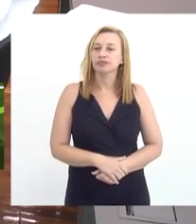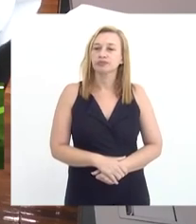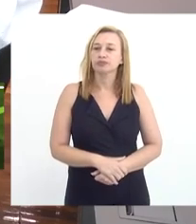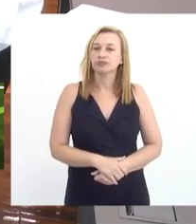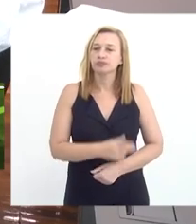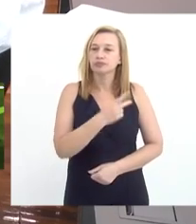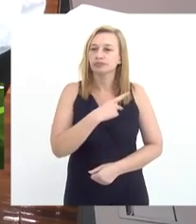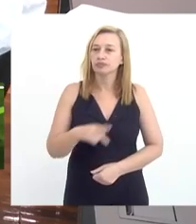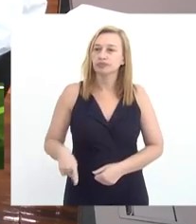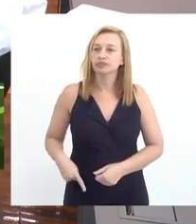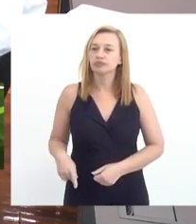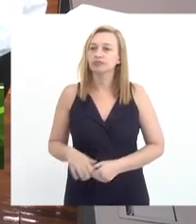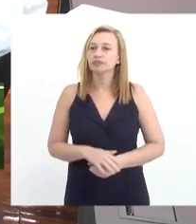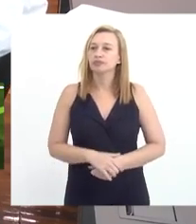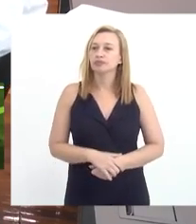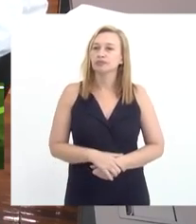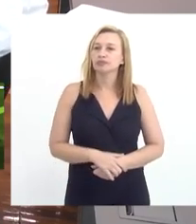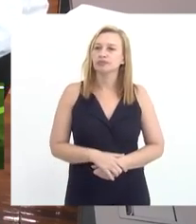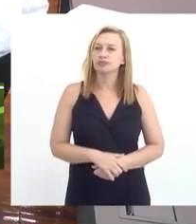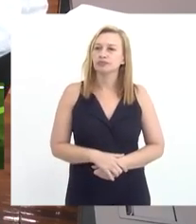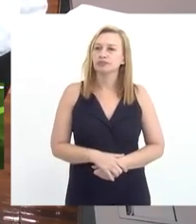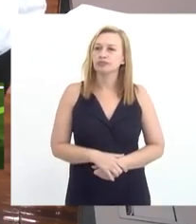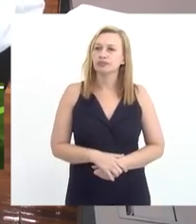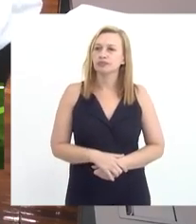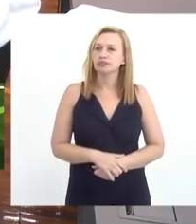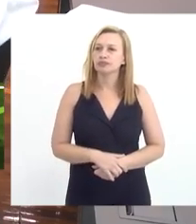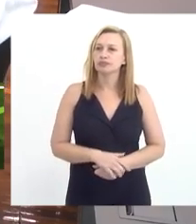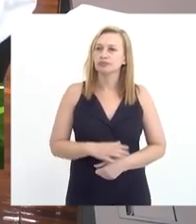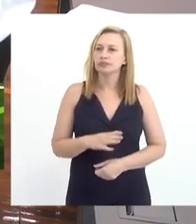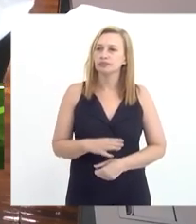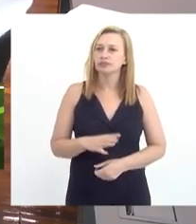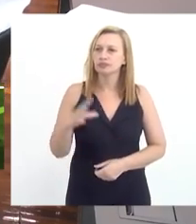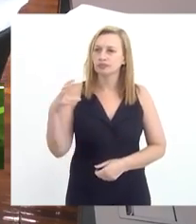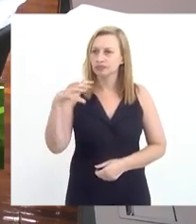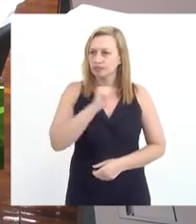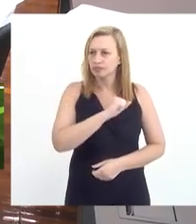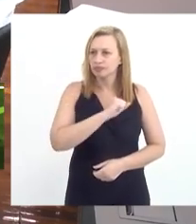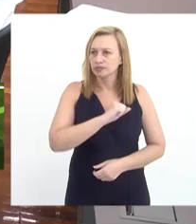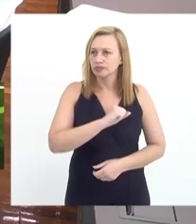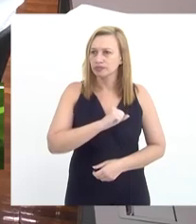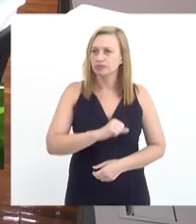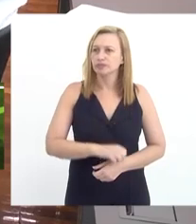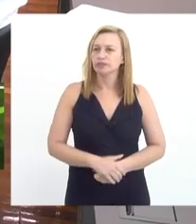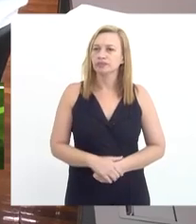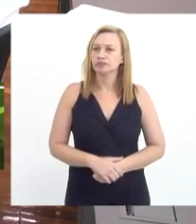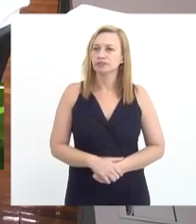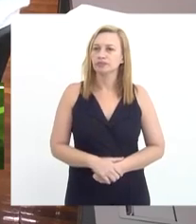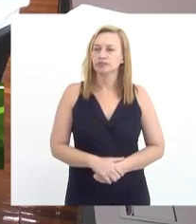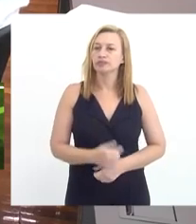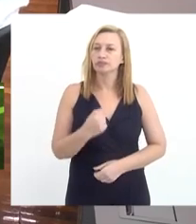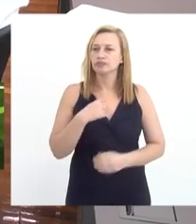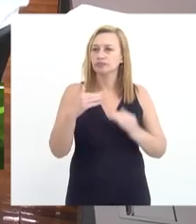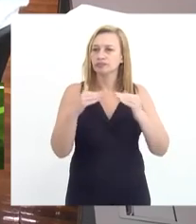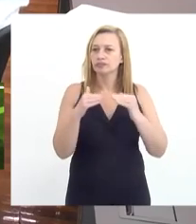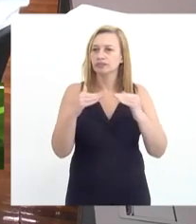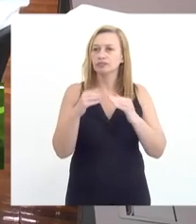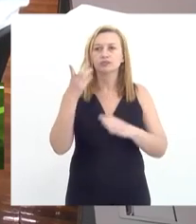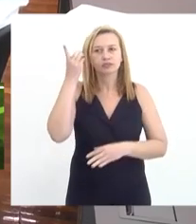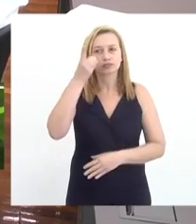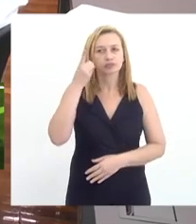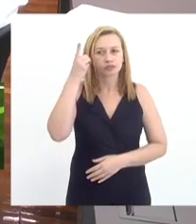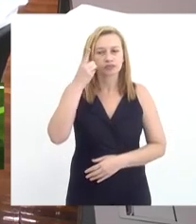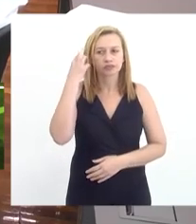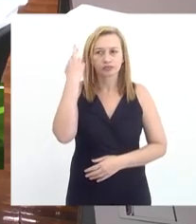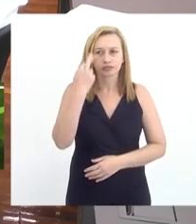Presidente Para ser Bem Direta Eu Concordo Com a deputada Renata